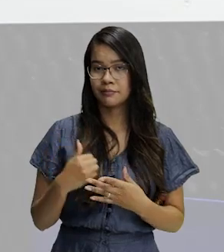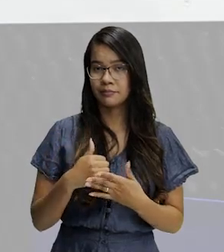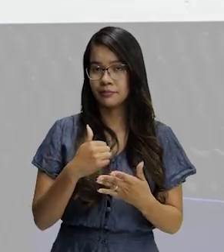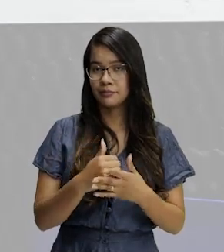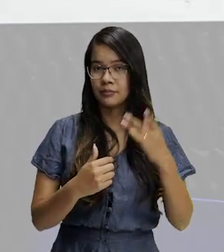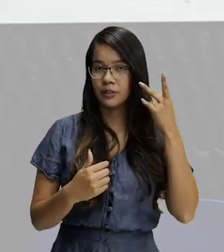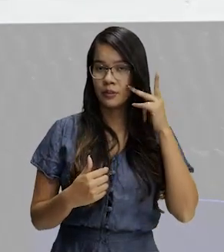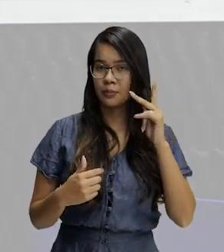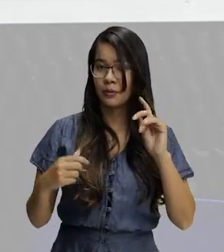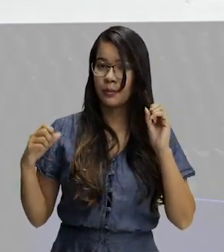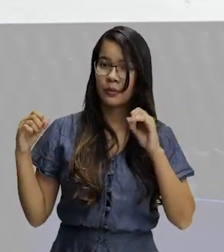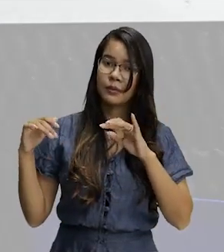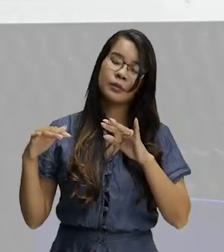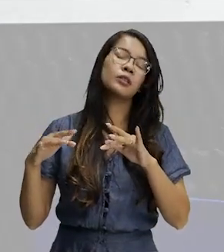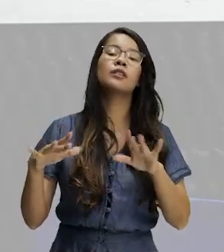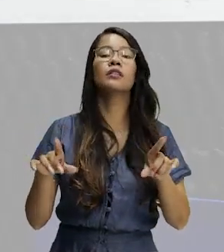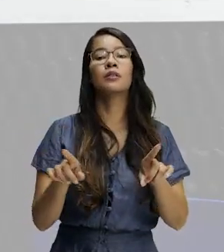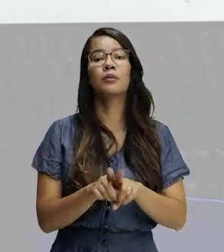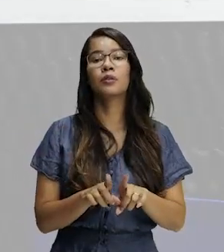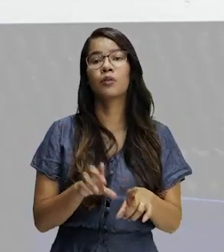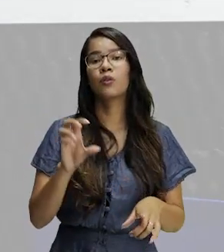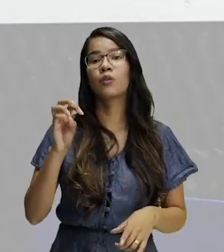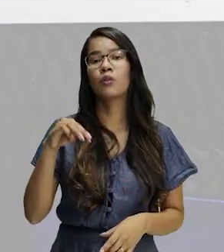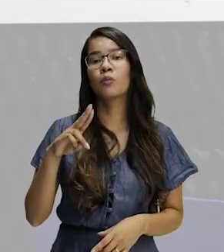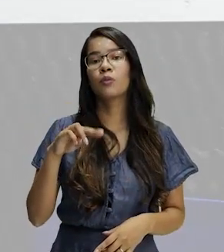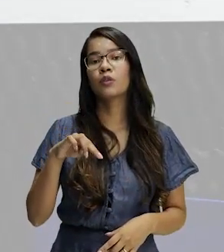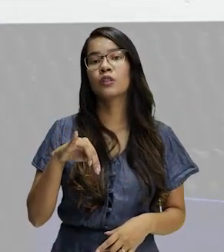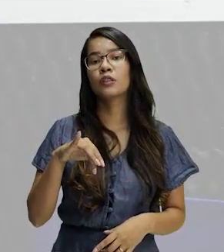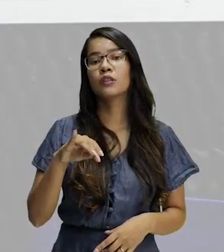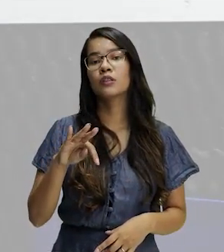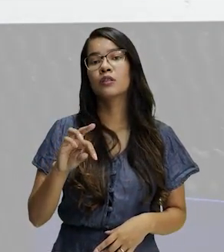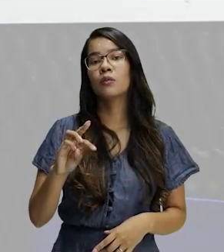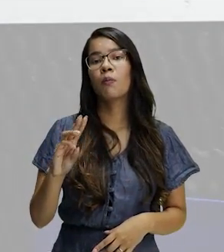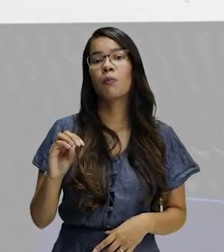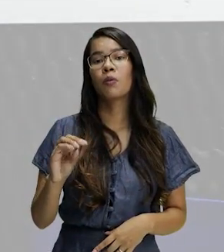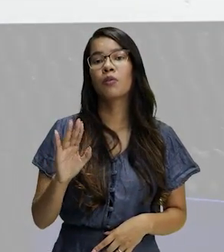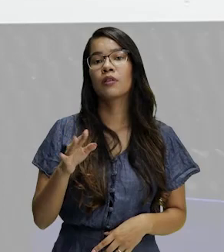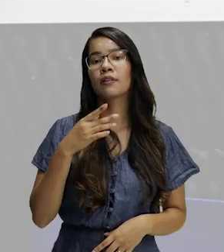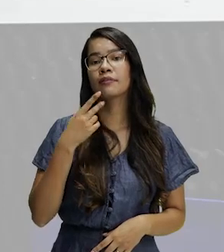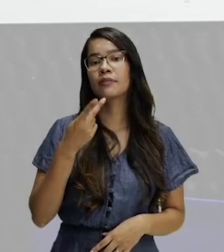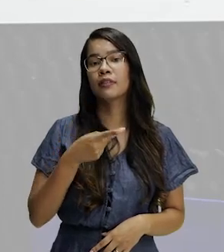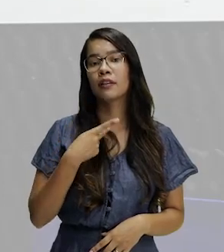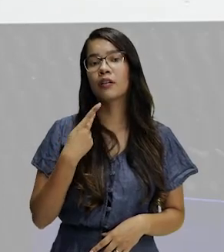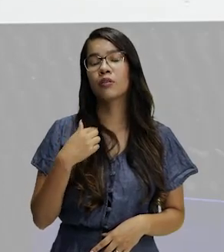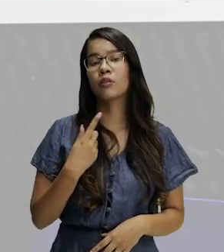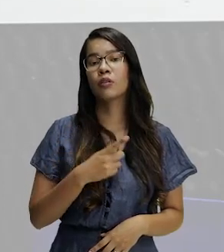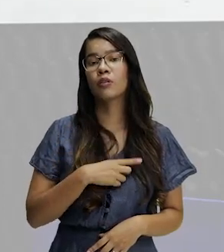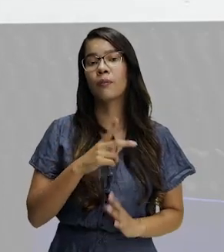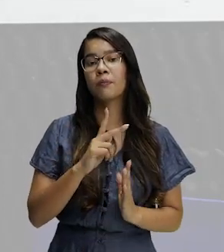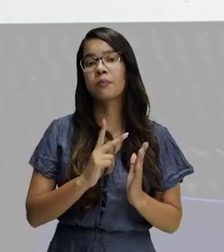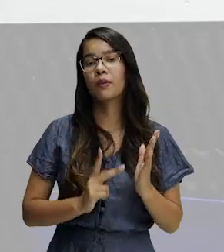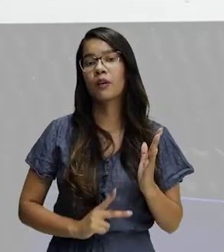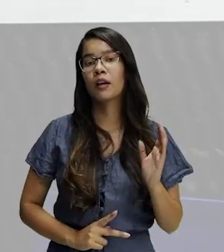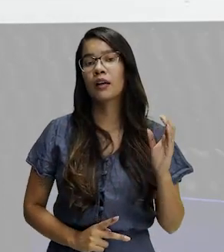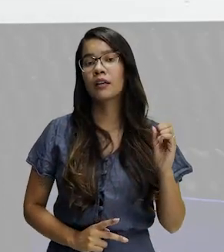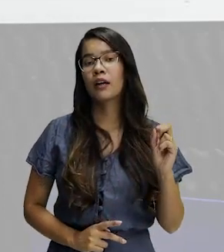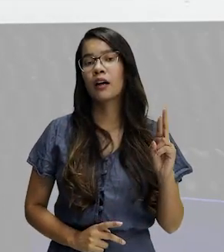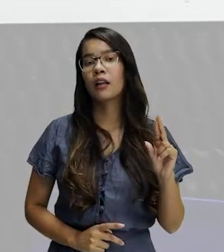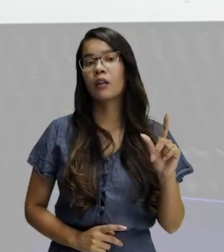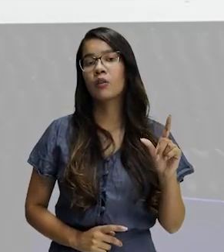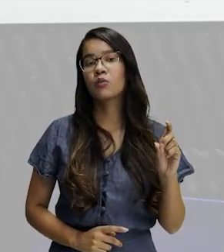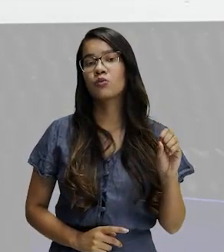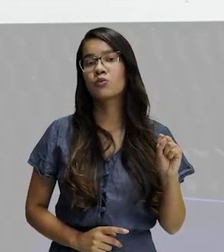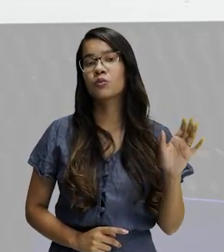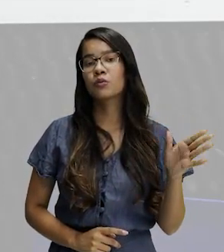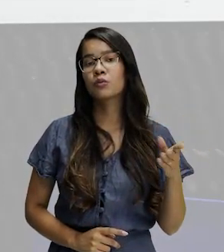própria expansão também do comunismo no leste europeu. Como diria o nosso grande poeta Carlos Drummond